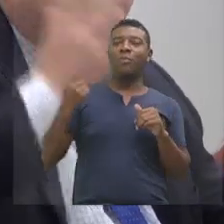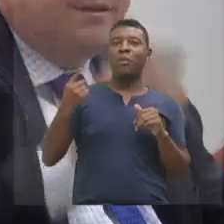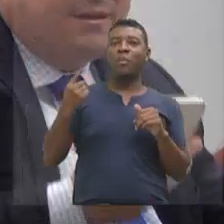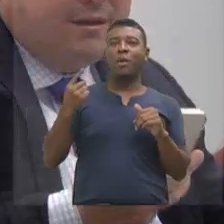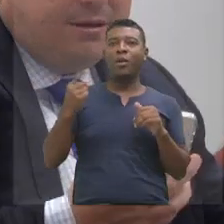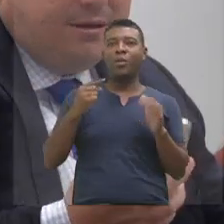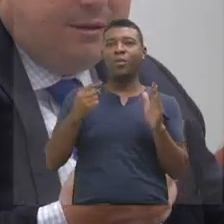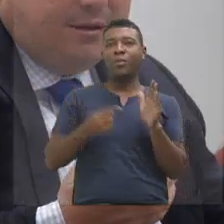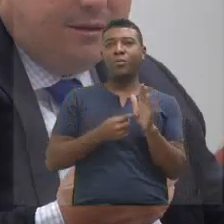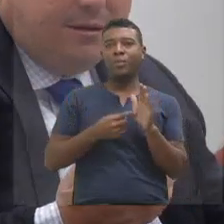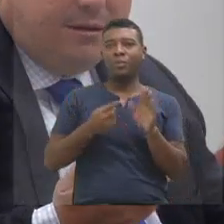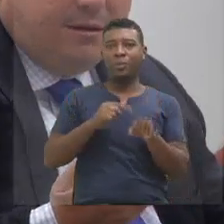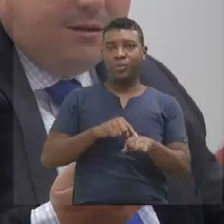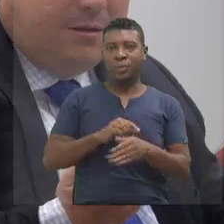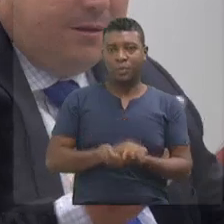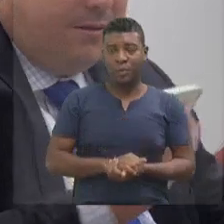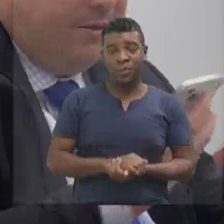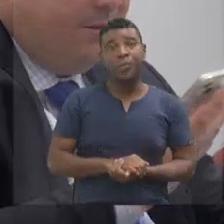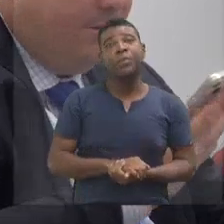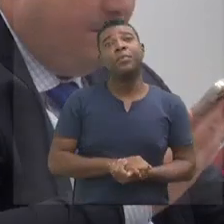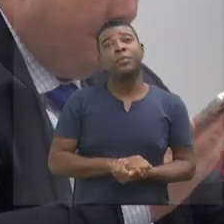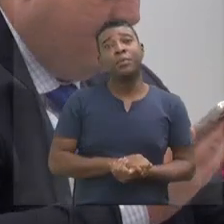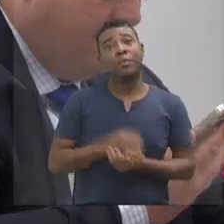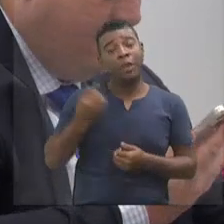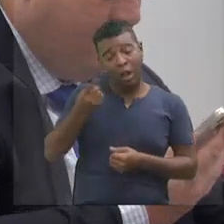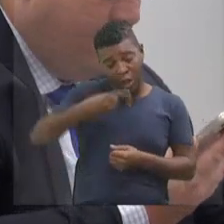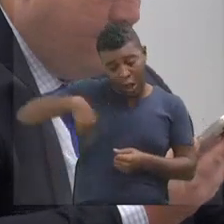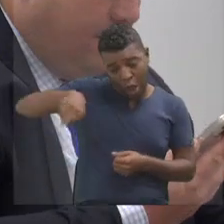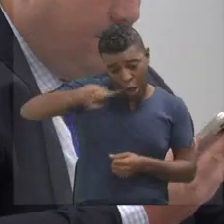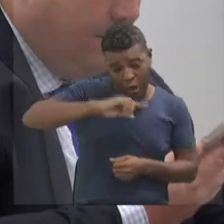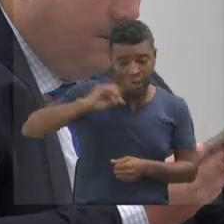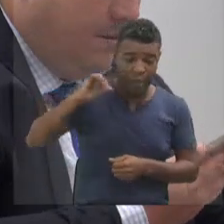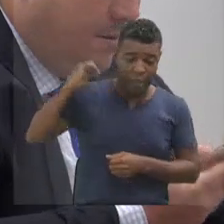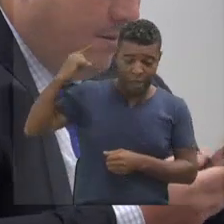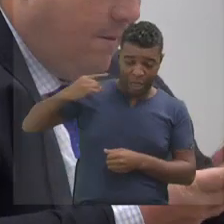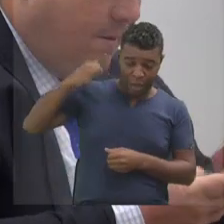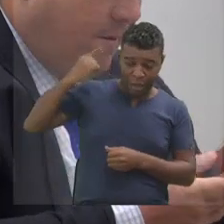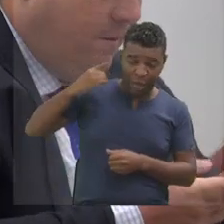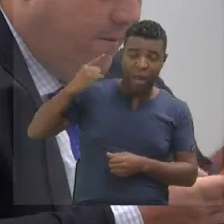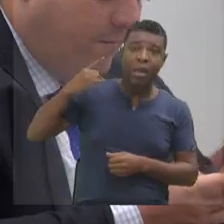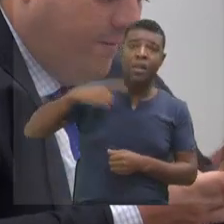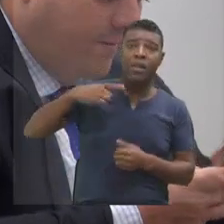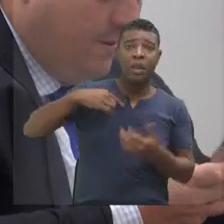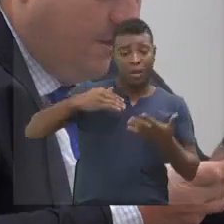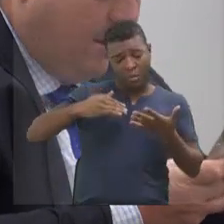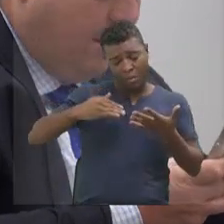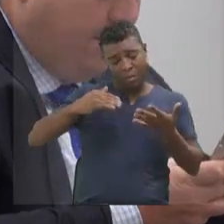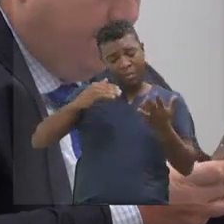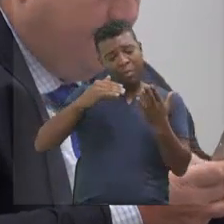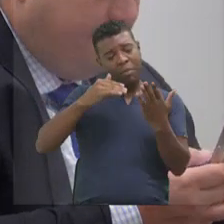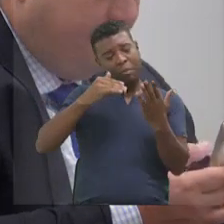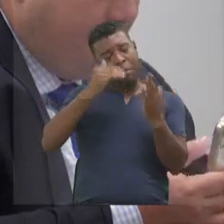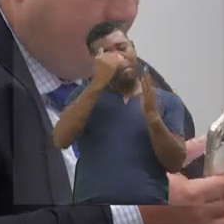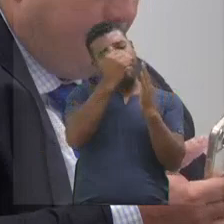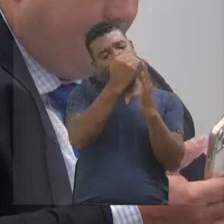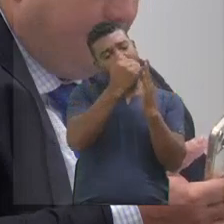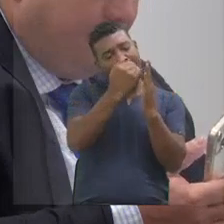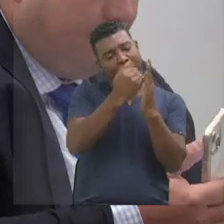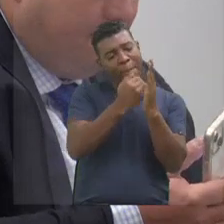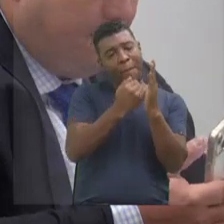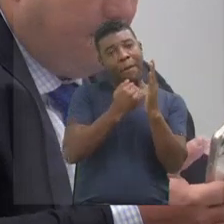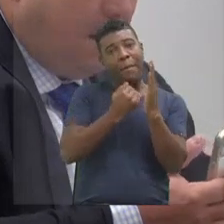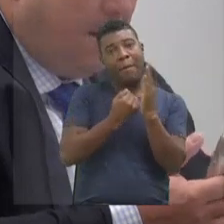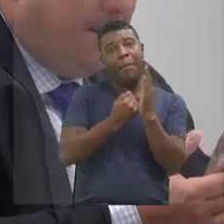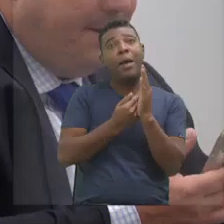e nós aqui como deputados temos várias prerrogativas uma delas fiscalizar os atos do governo as deliberações